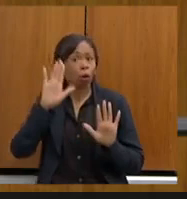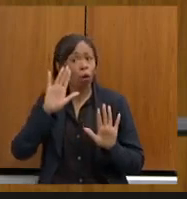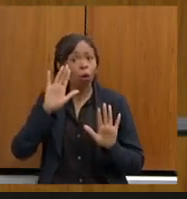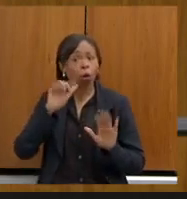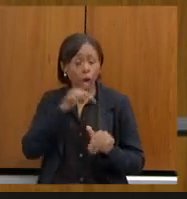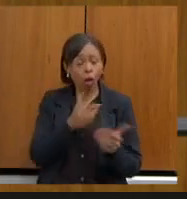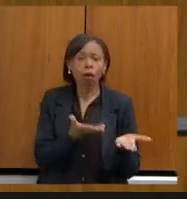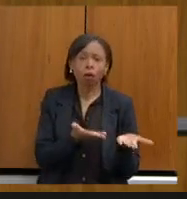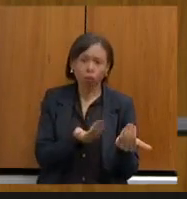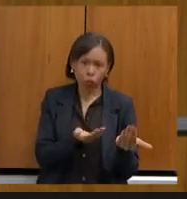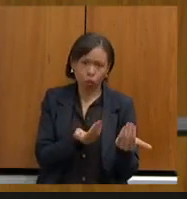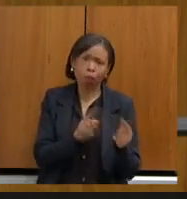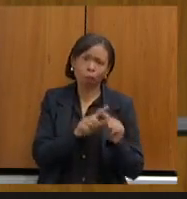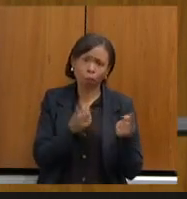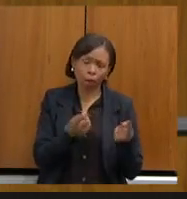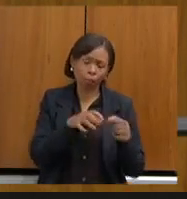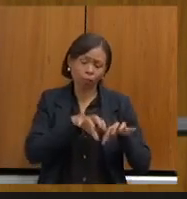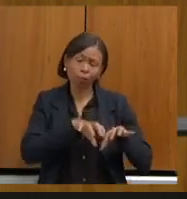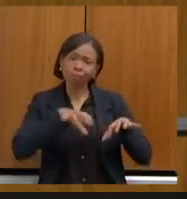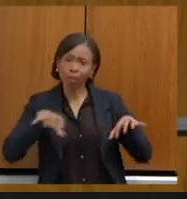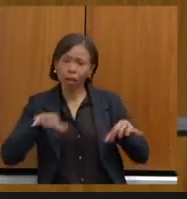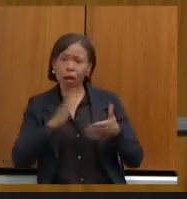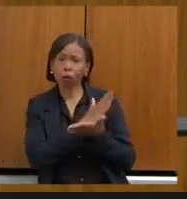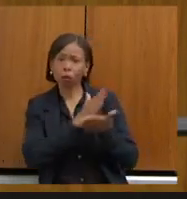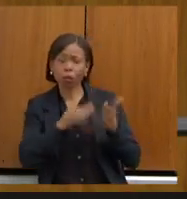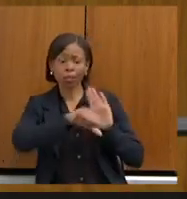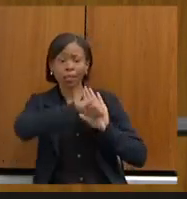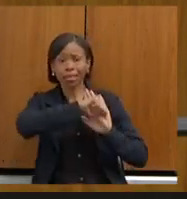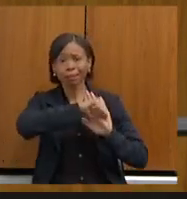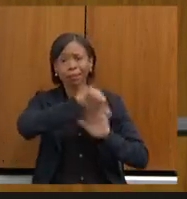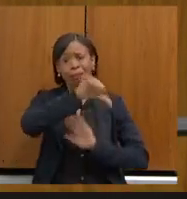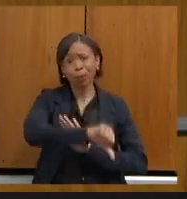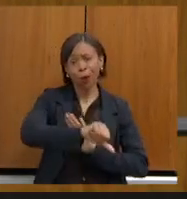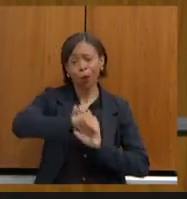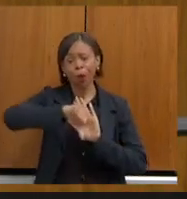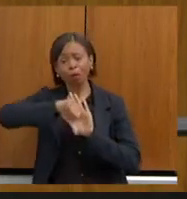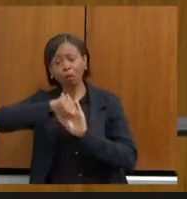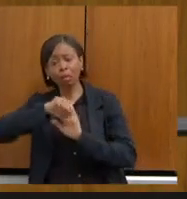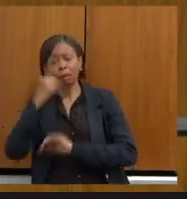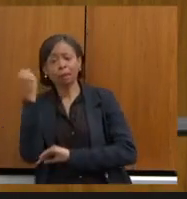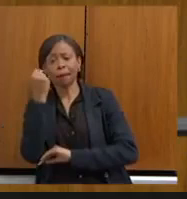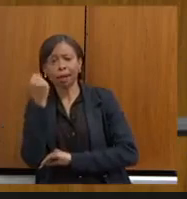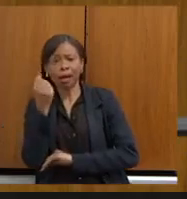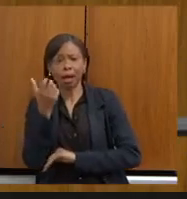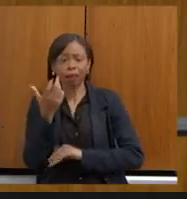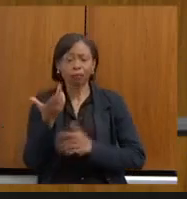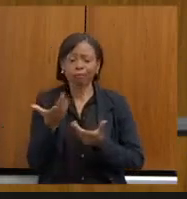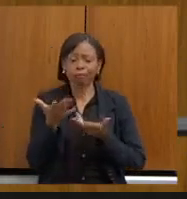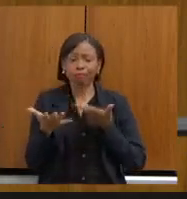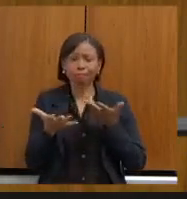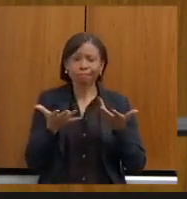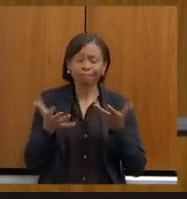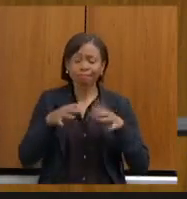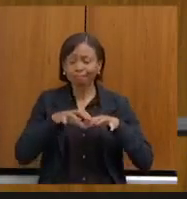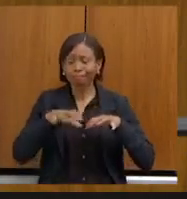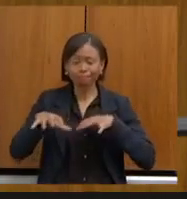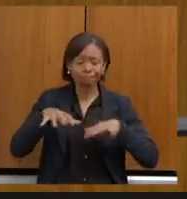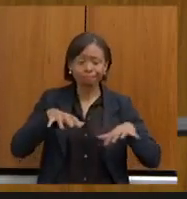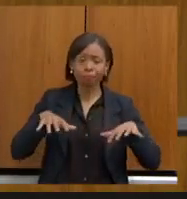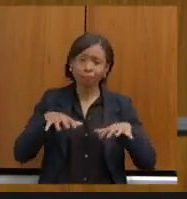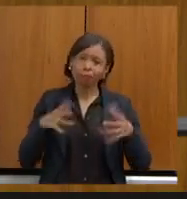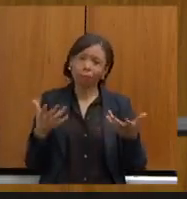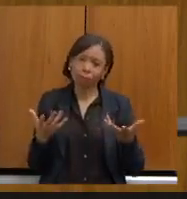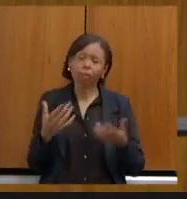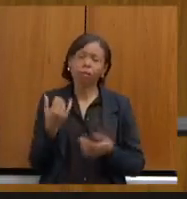que ter e a gente tem que saber a gravidade disso e a proximidade que ele tá da da maioridade o que isso vai